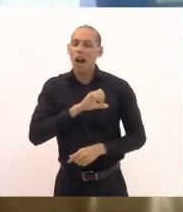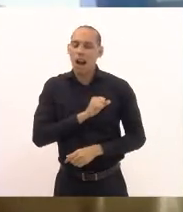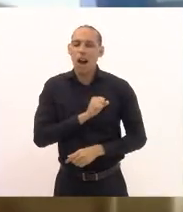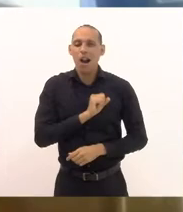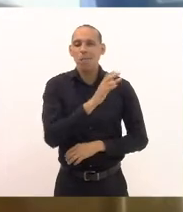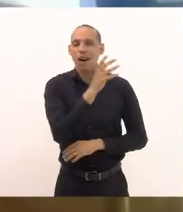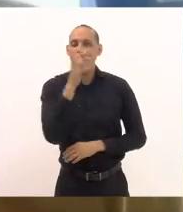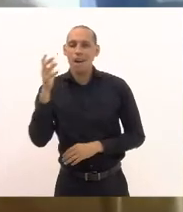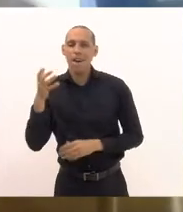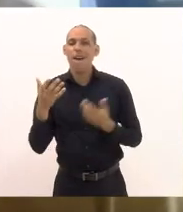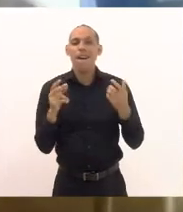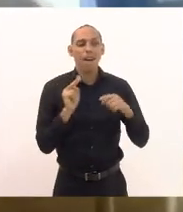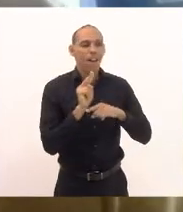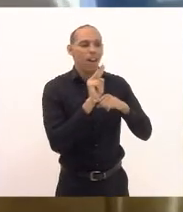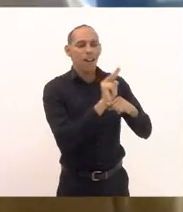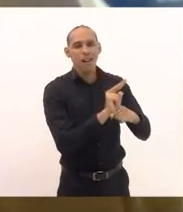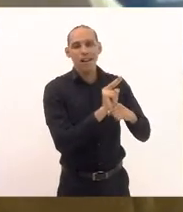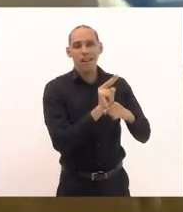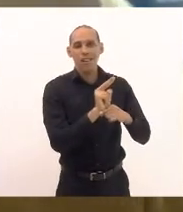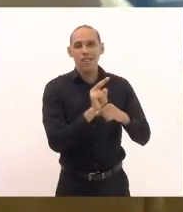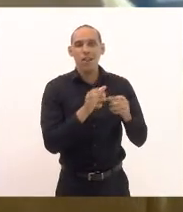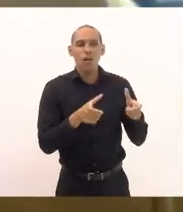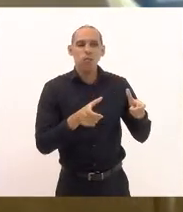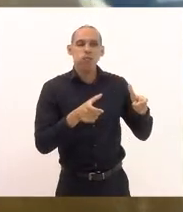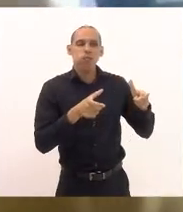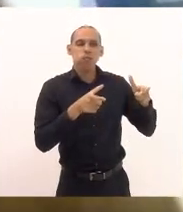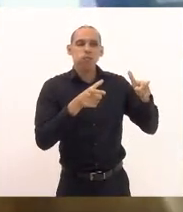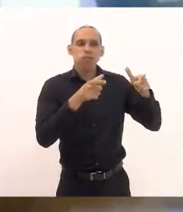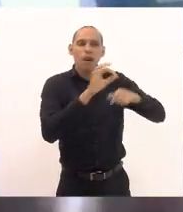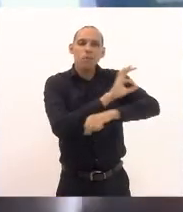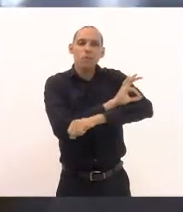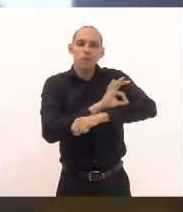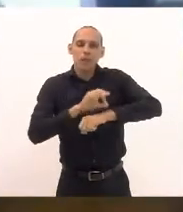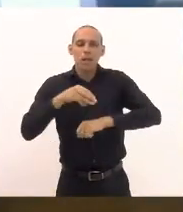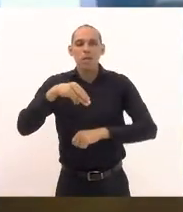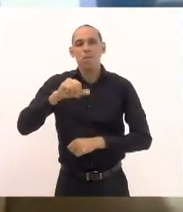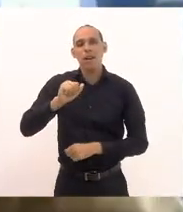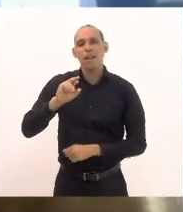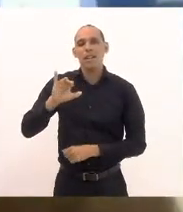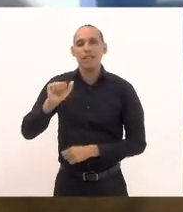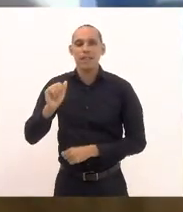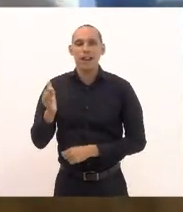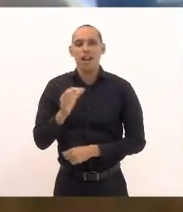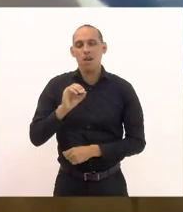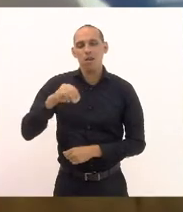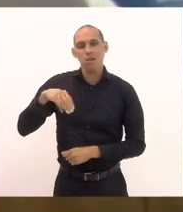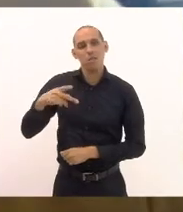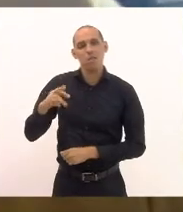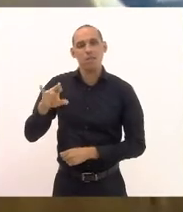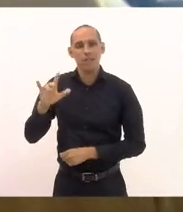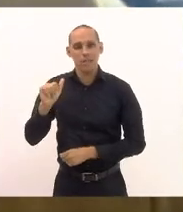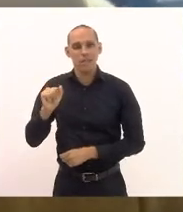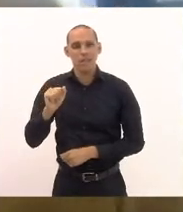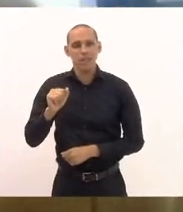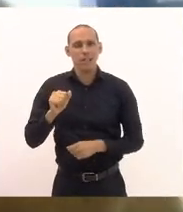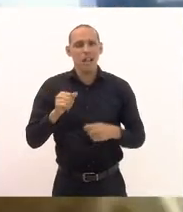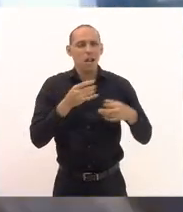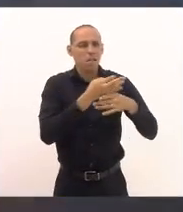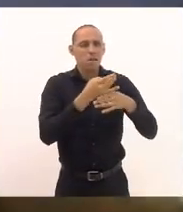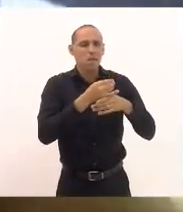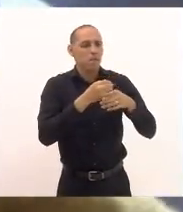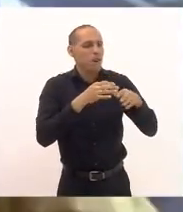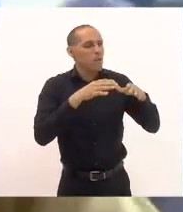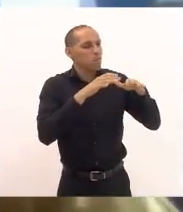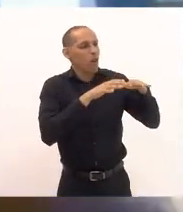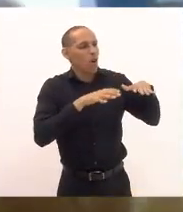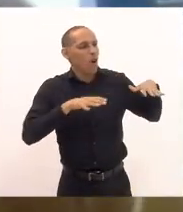queriam preservar o monumento arquitetônico de Maria Cumprida, que se espalha em vários distritos, pegando